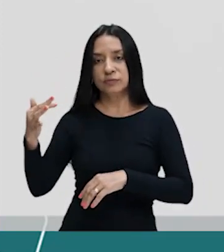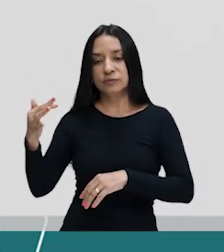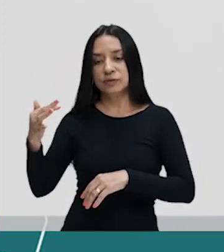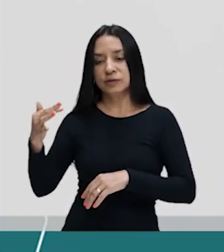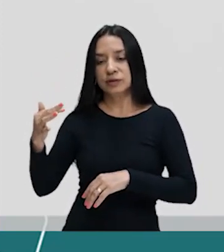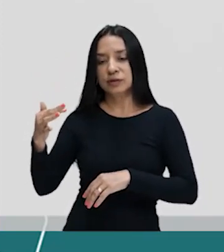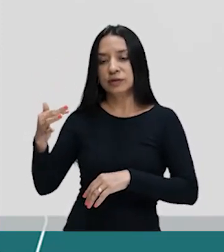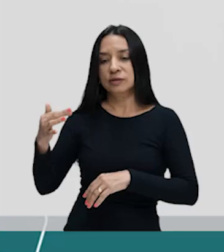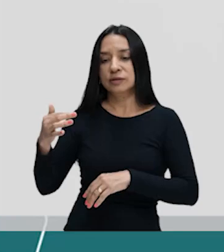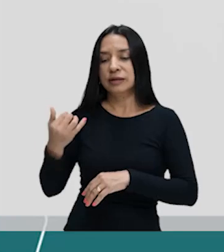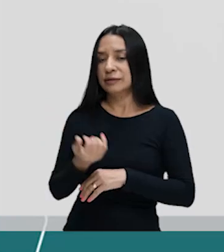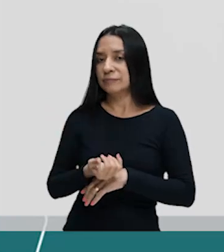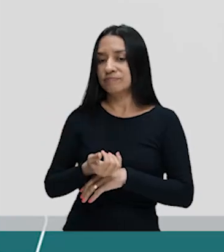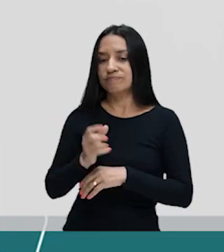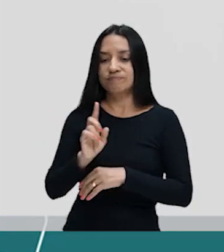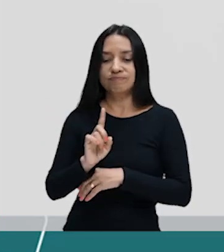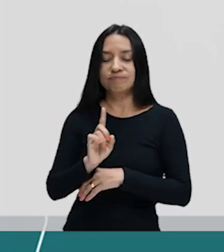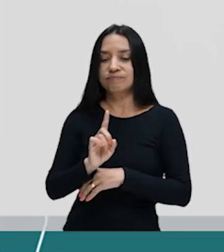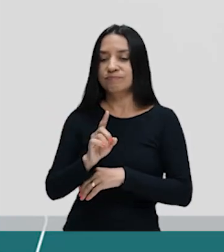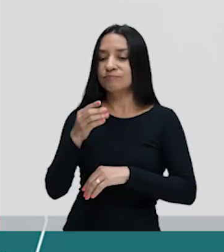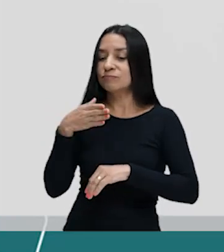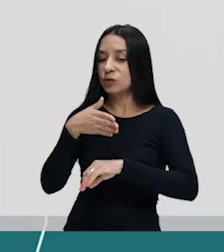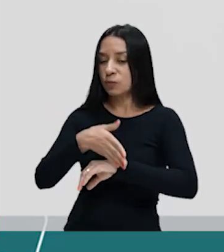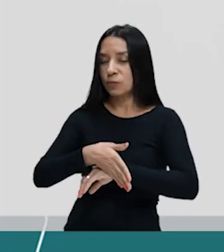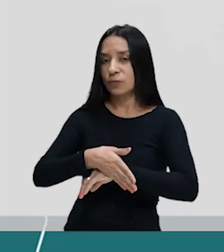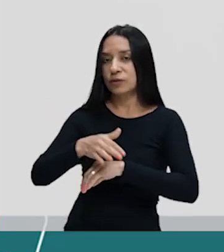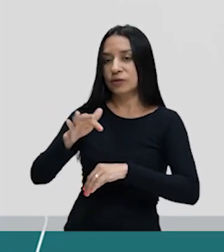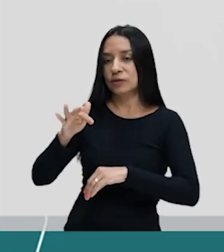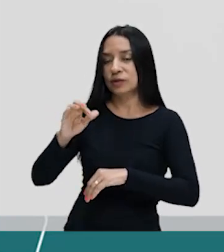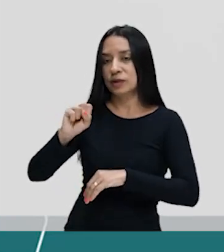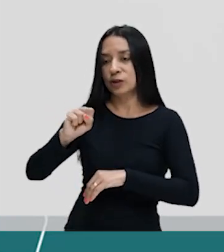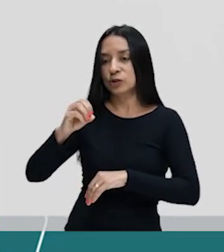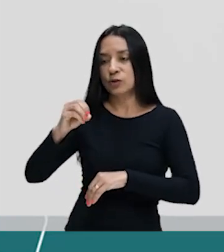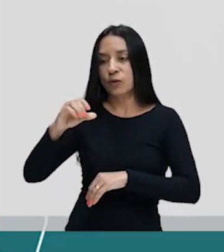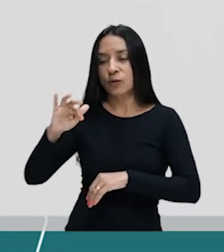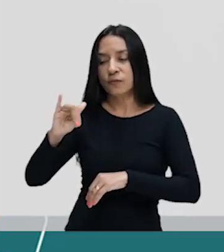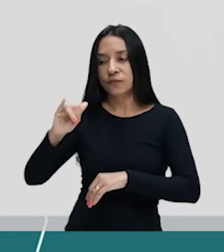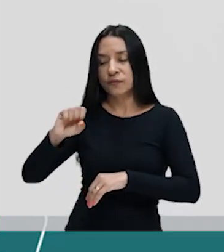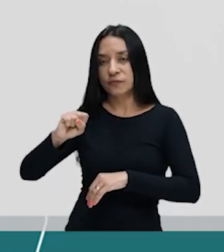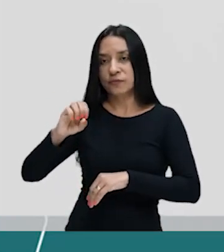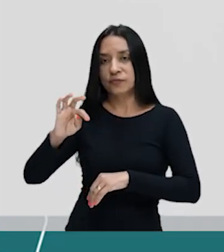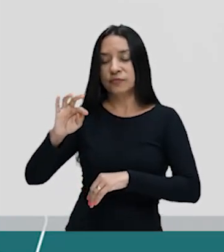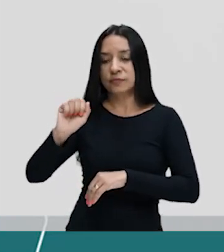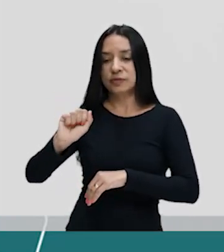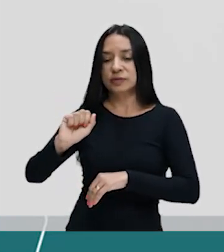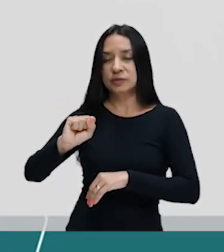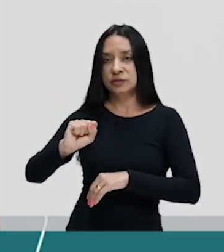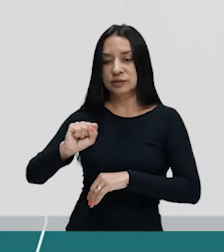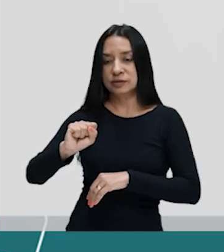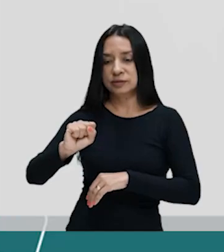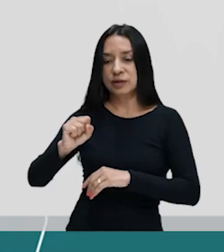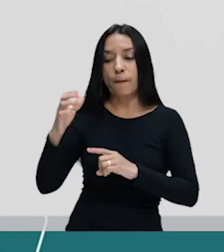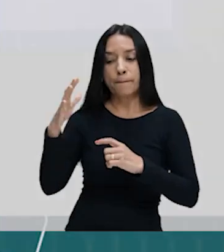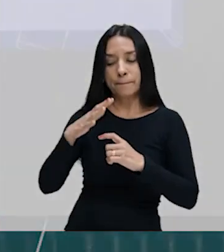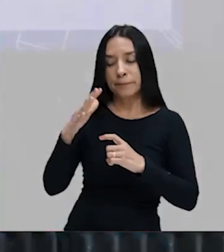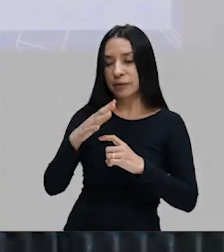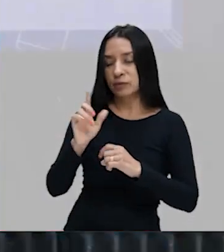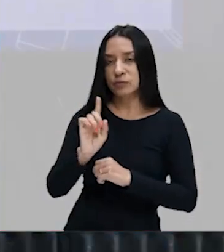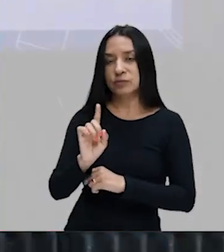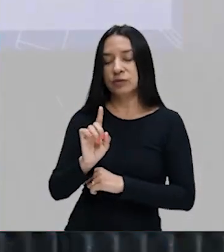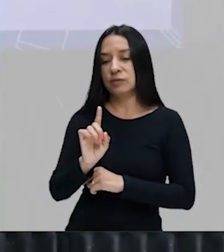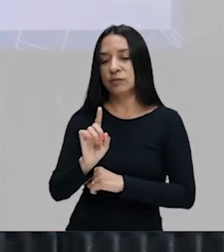conta sofistas, mito, não vai contar. Tá? Na filosofia, o segundo momento é aquele que trata do